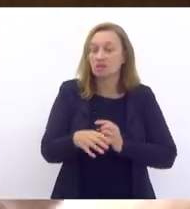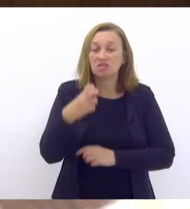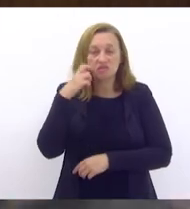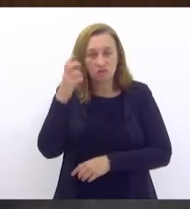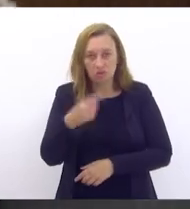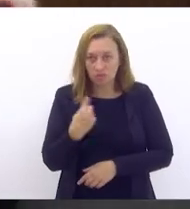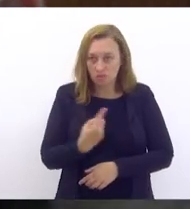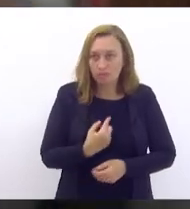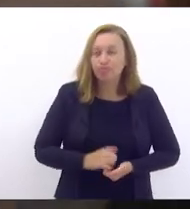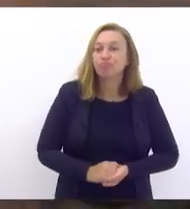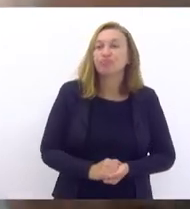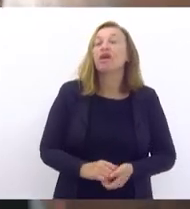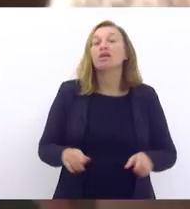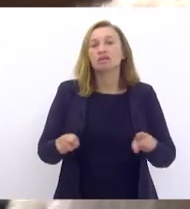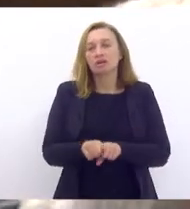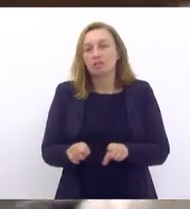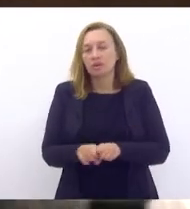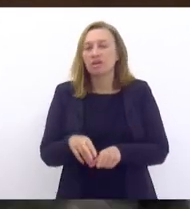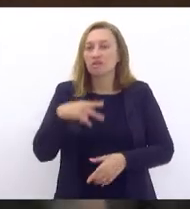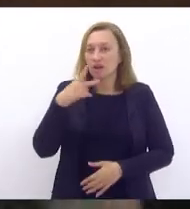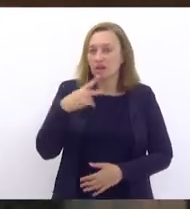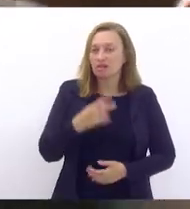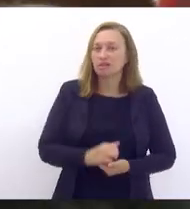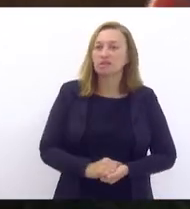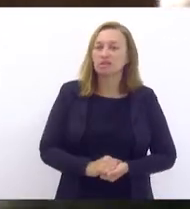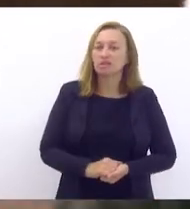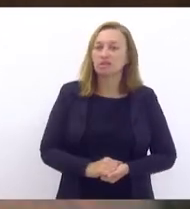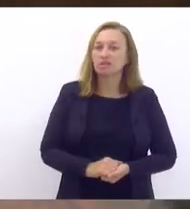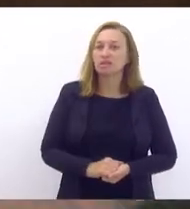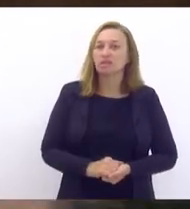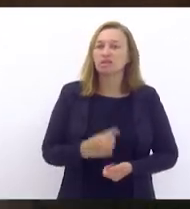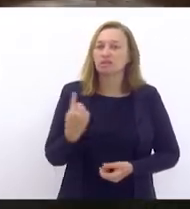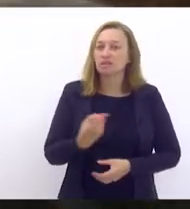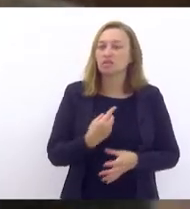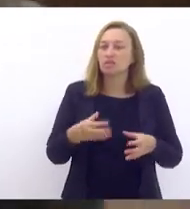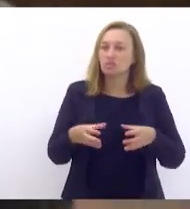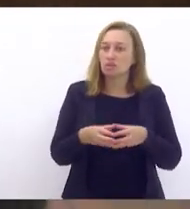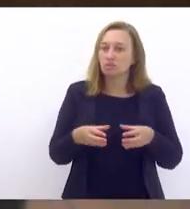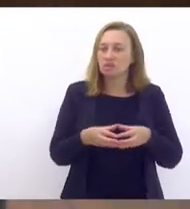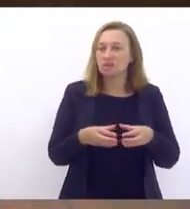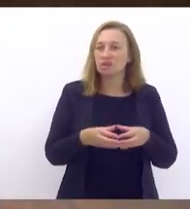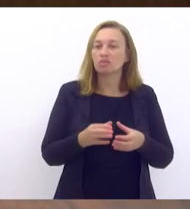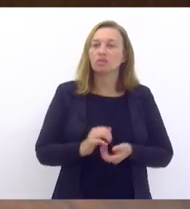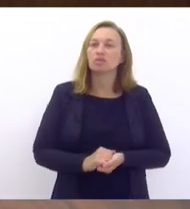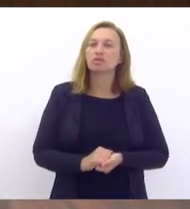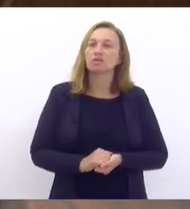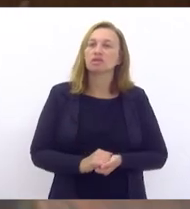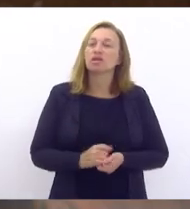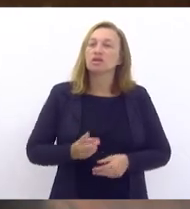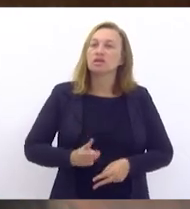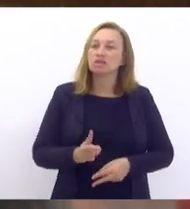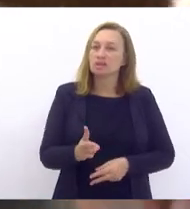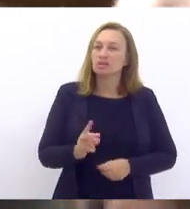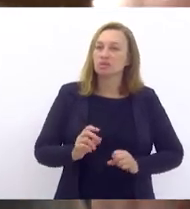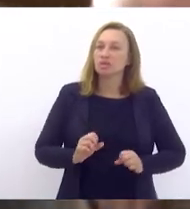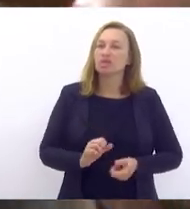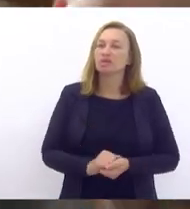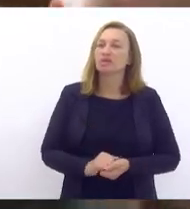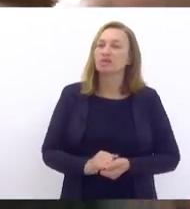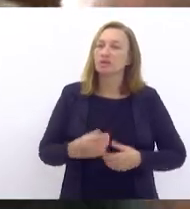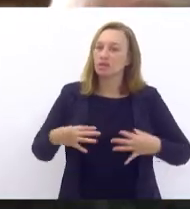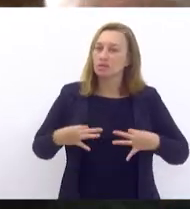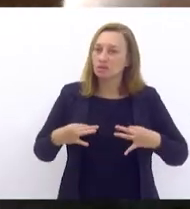envergonha. Quero dizer também que a nossa comissão, o nosso mandato, vai estar sempre à disposição